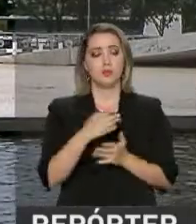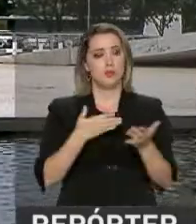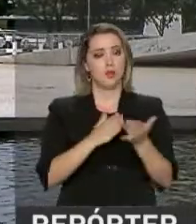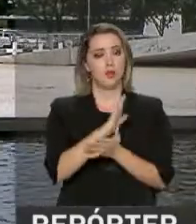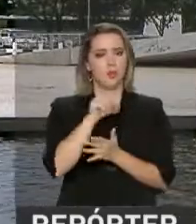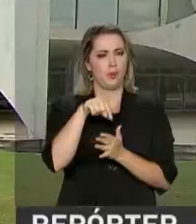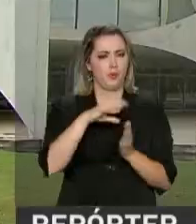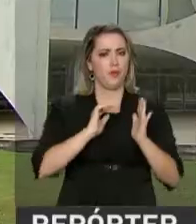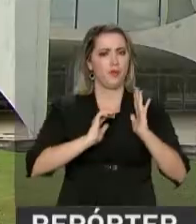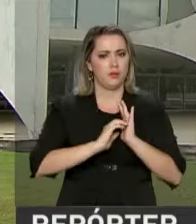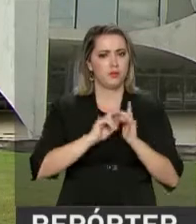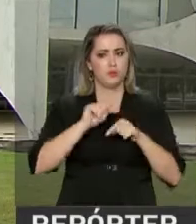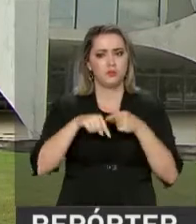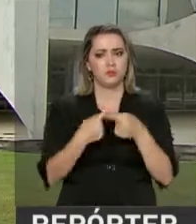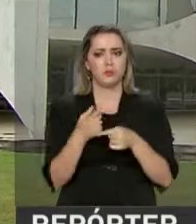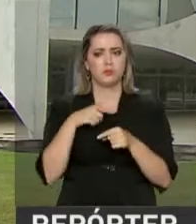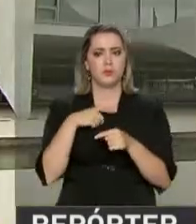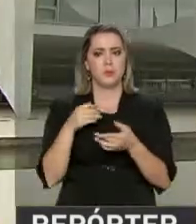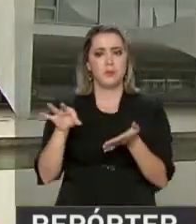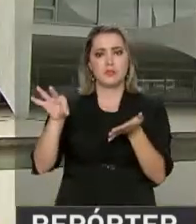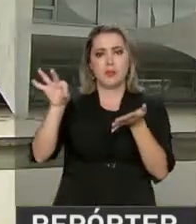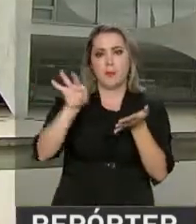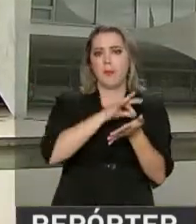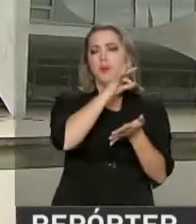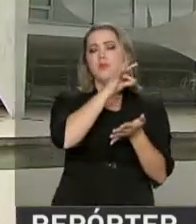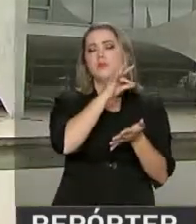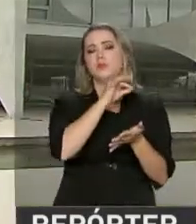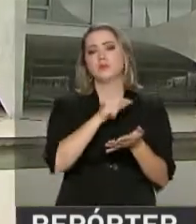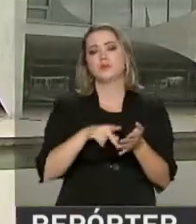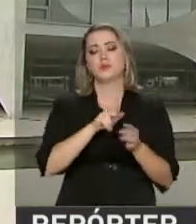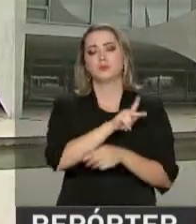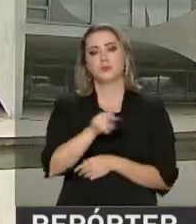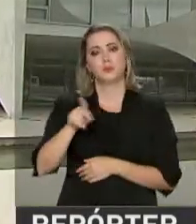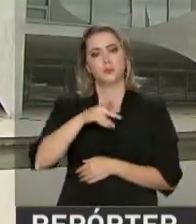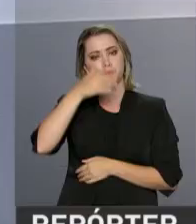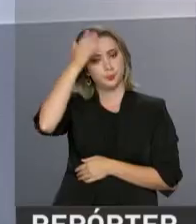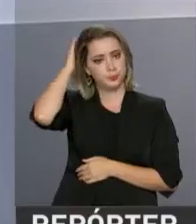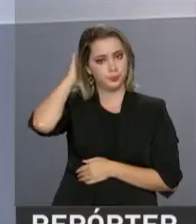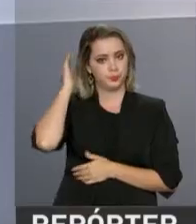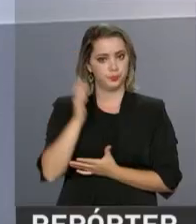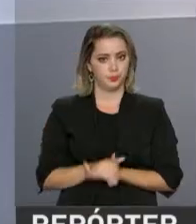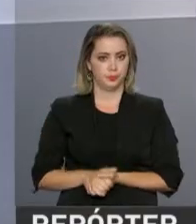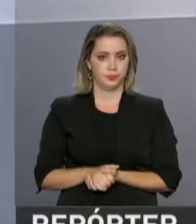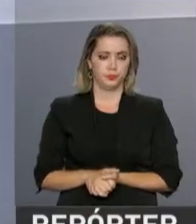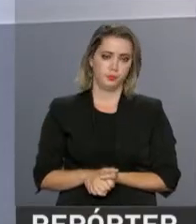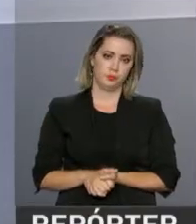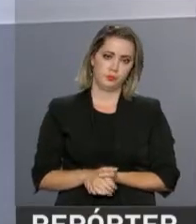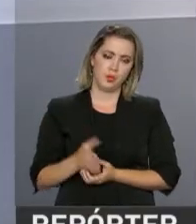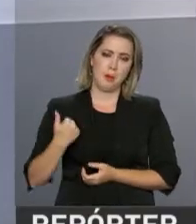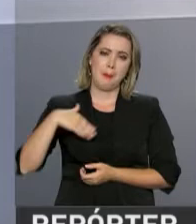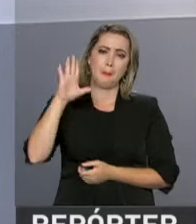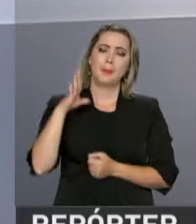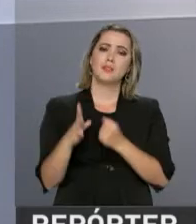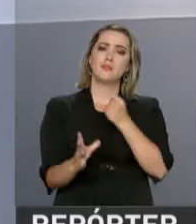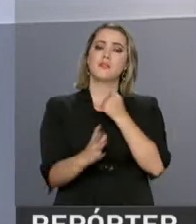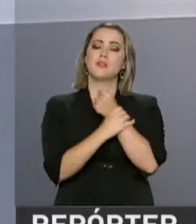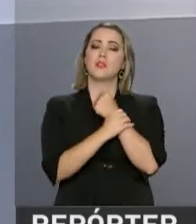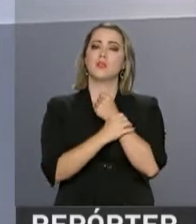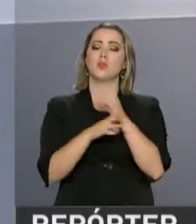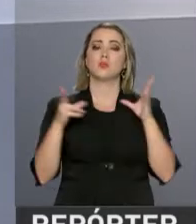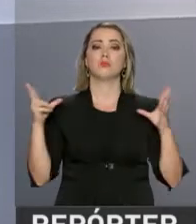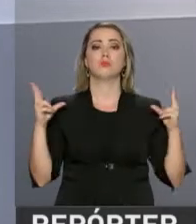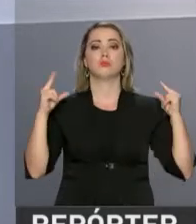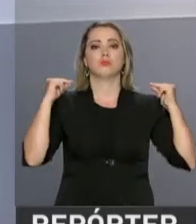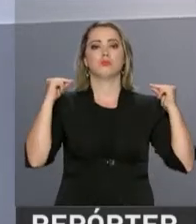aprovado o próximo passo é sanção do presidente da república mais segurança para os motoristas